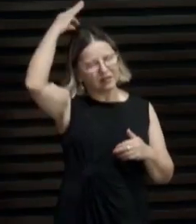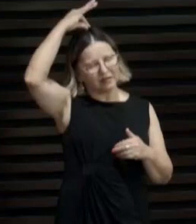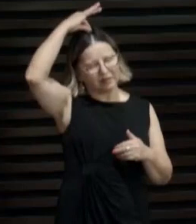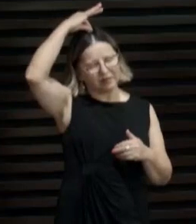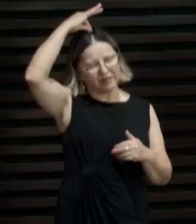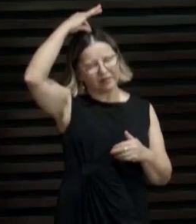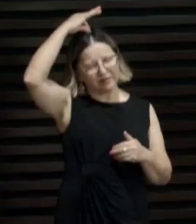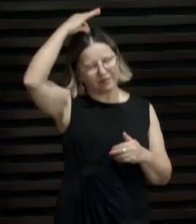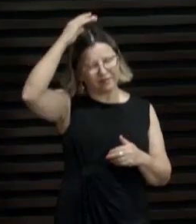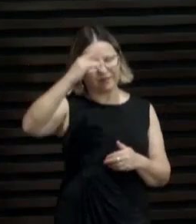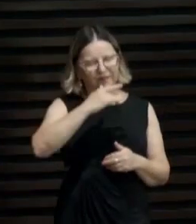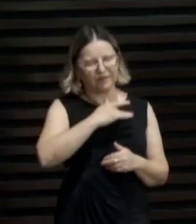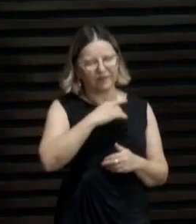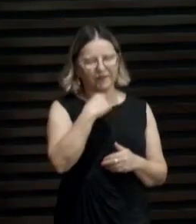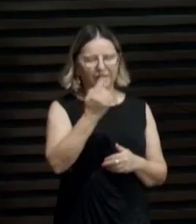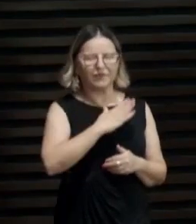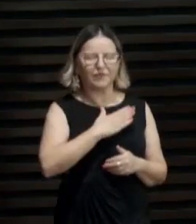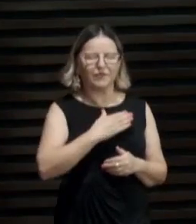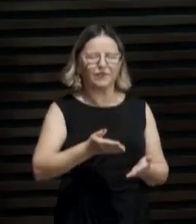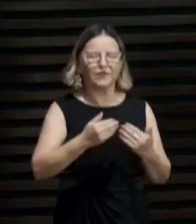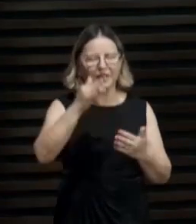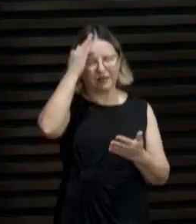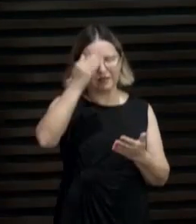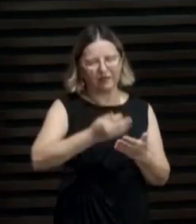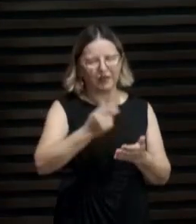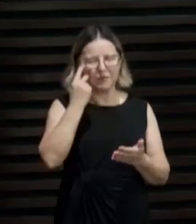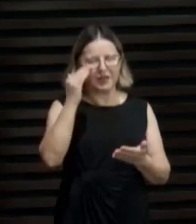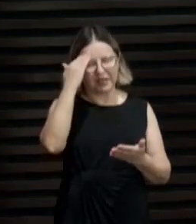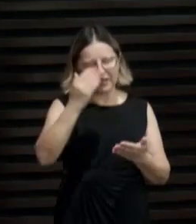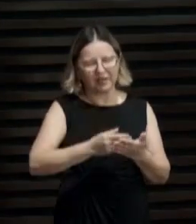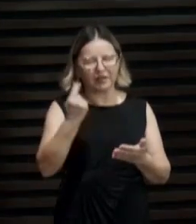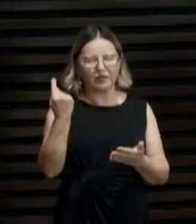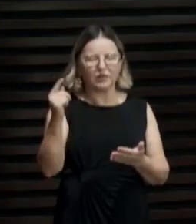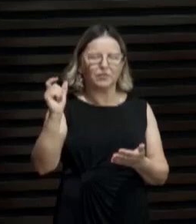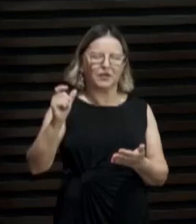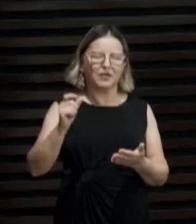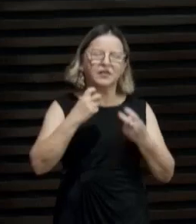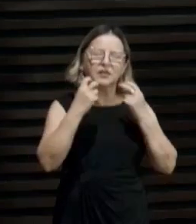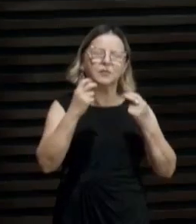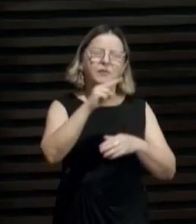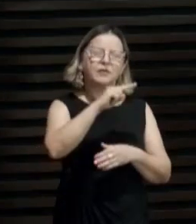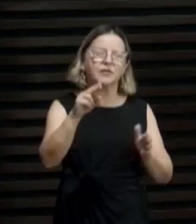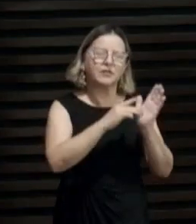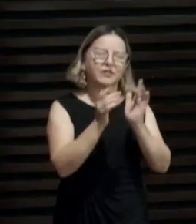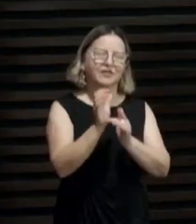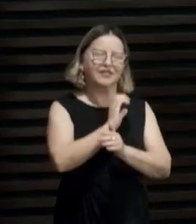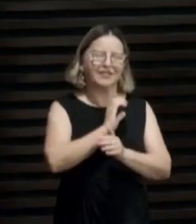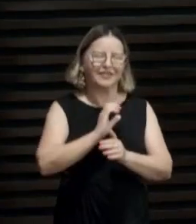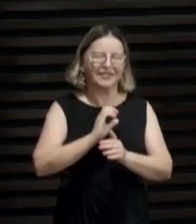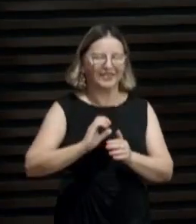trazer fé para que creiamos em Tua palavra. Clamamos em nome do Senhor Jesus. Amém.